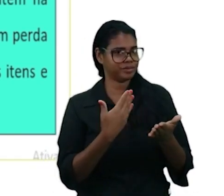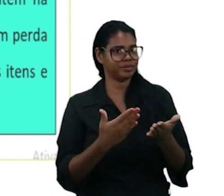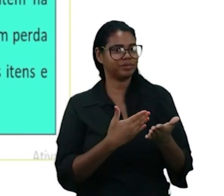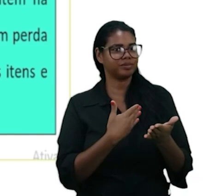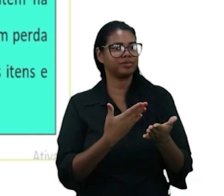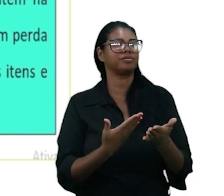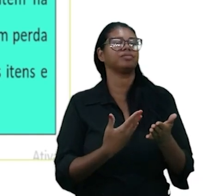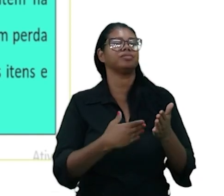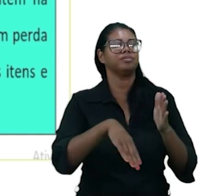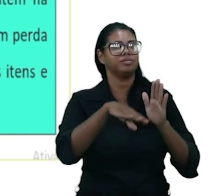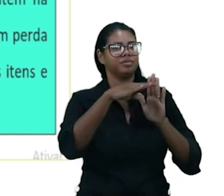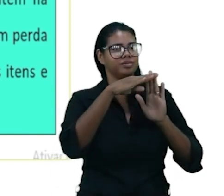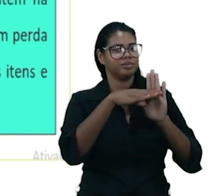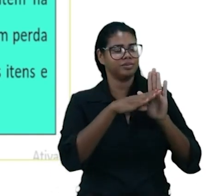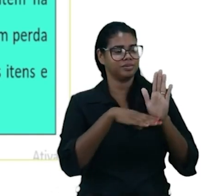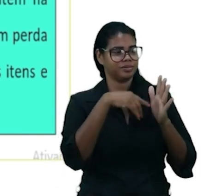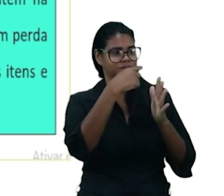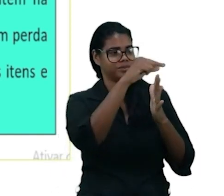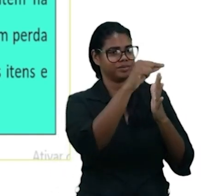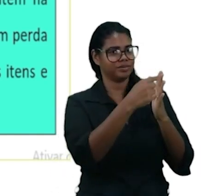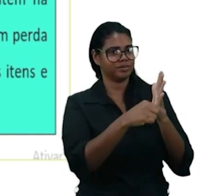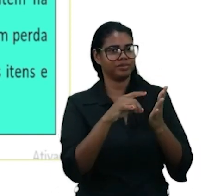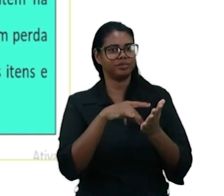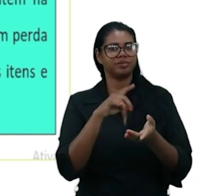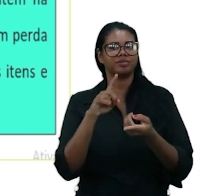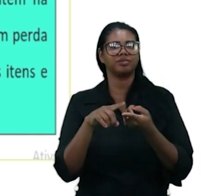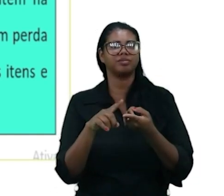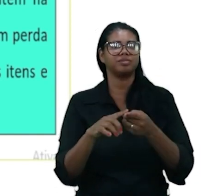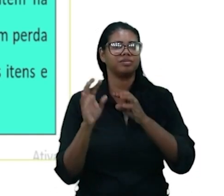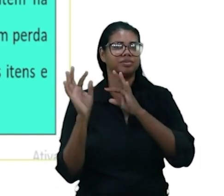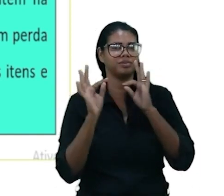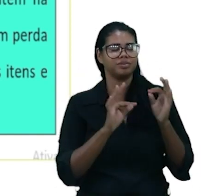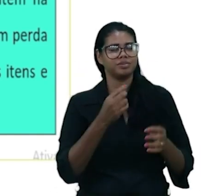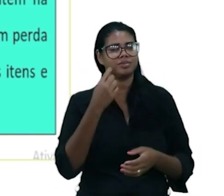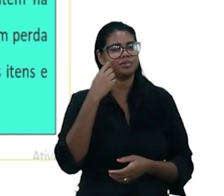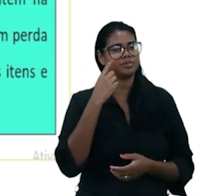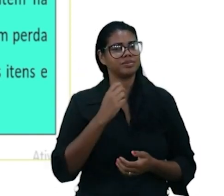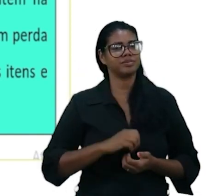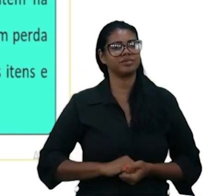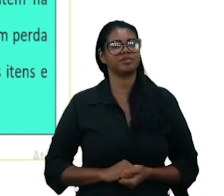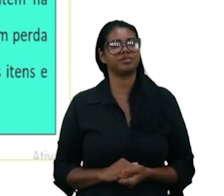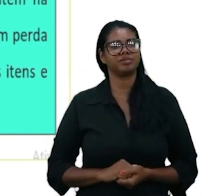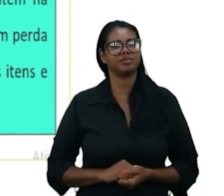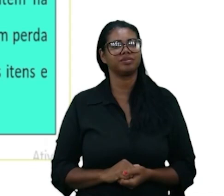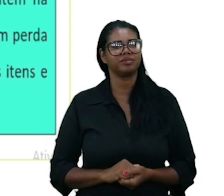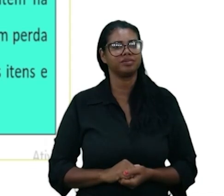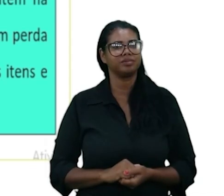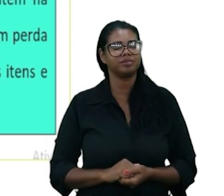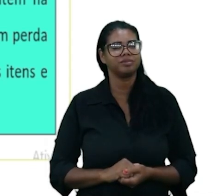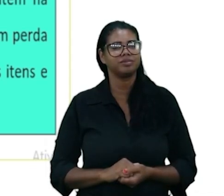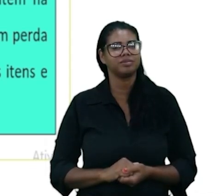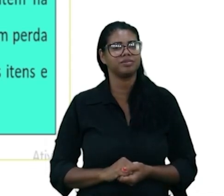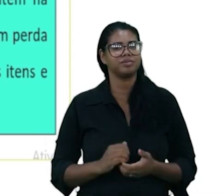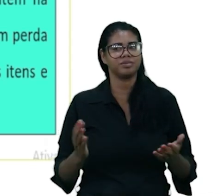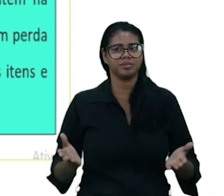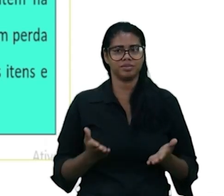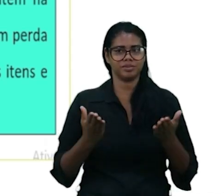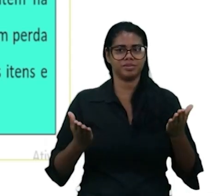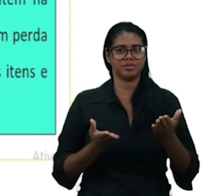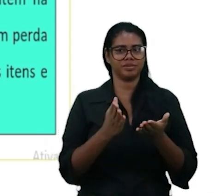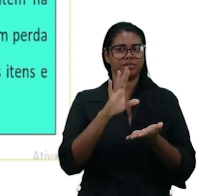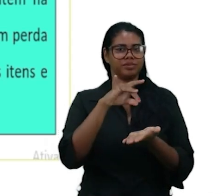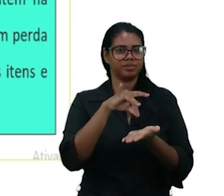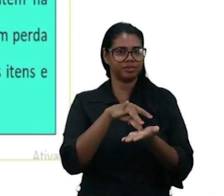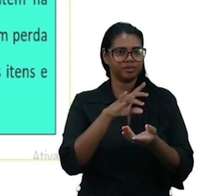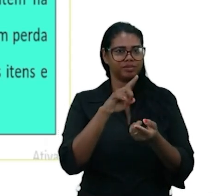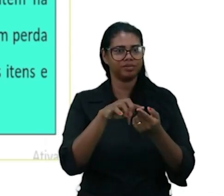uma classificação. Esse código aí, leia-se uma classificação. Então, seu principal objetivo é promover uma ordenação do